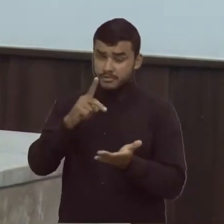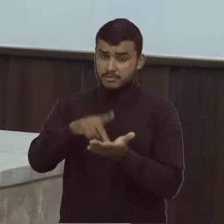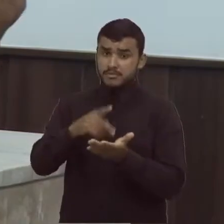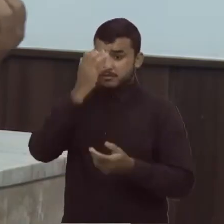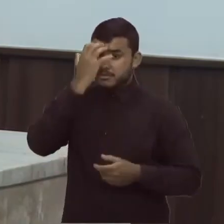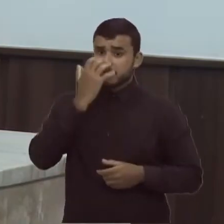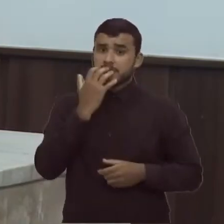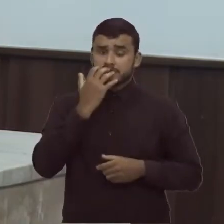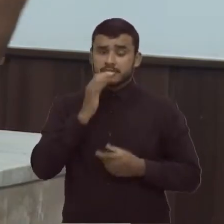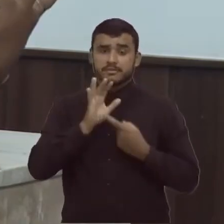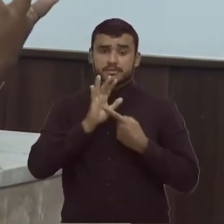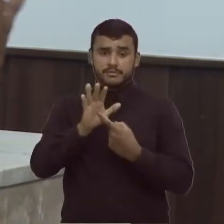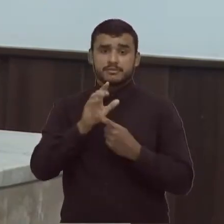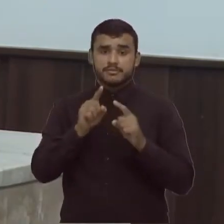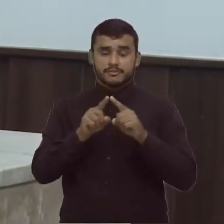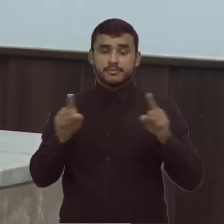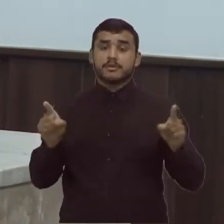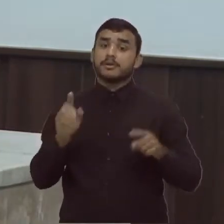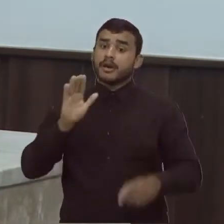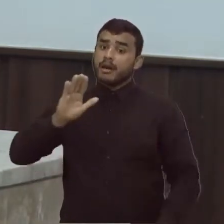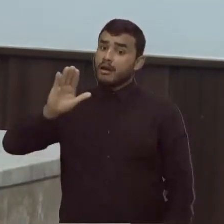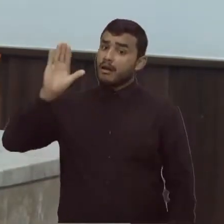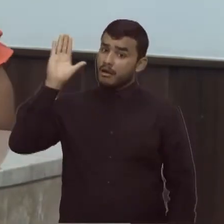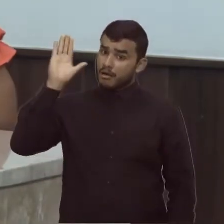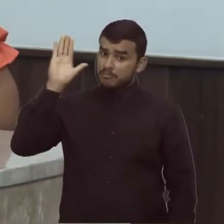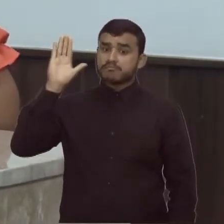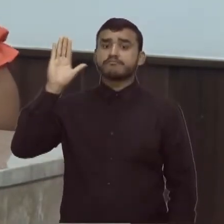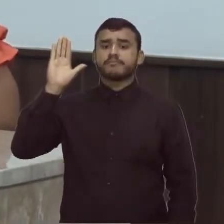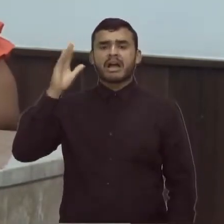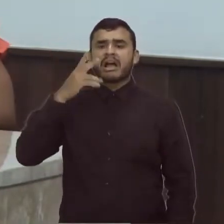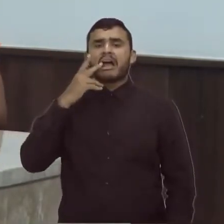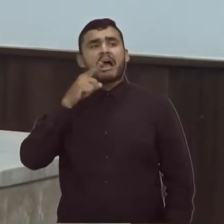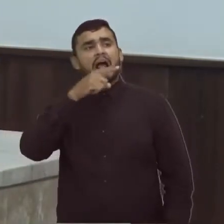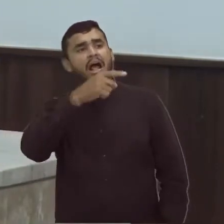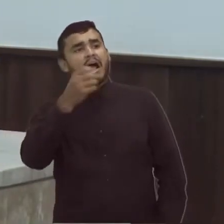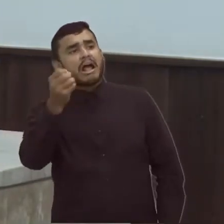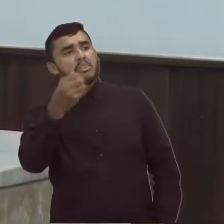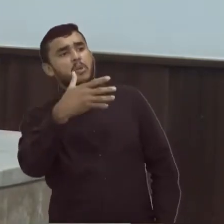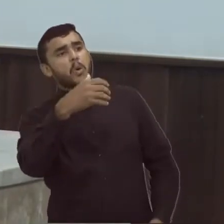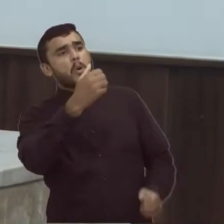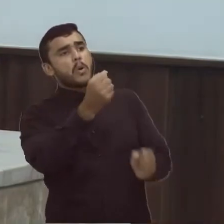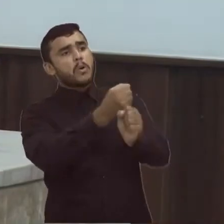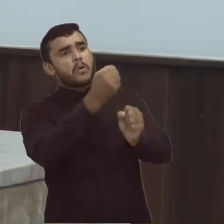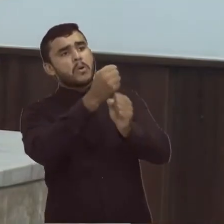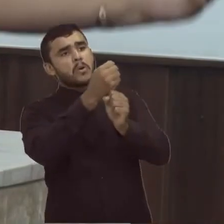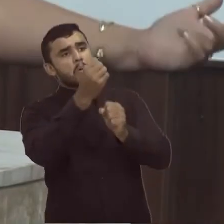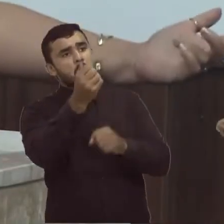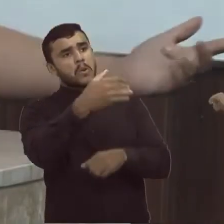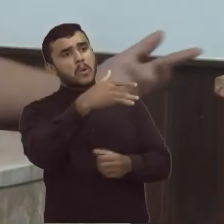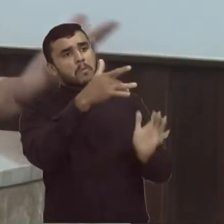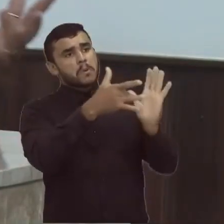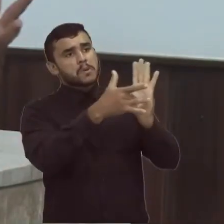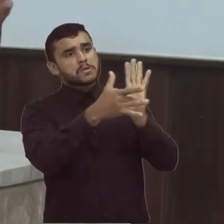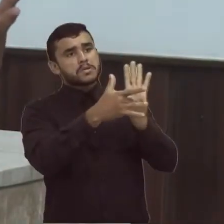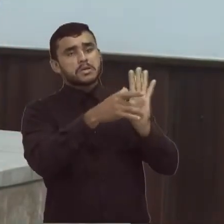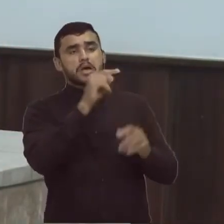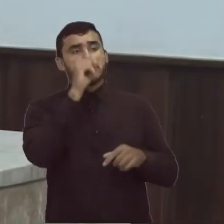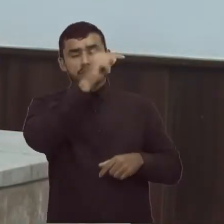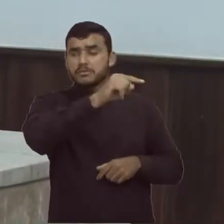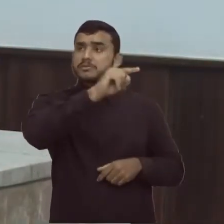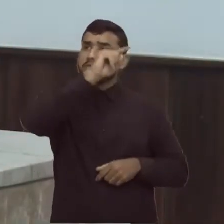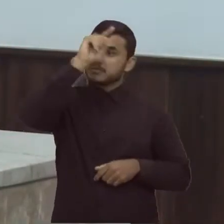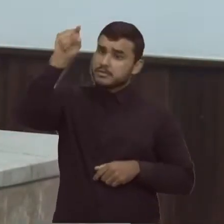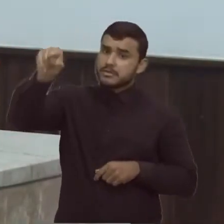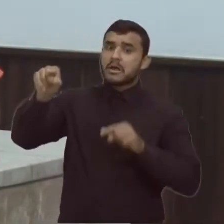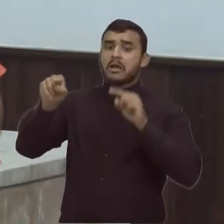tá mentindo para a população promessa ah porque tá construindo um posto de saúde tal Porque o posto de saúde tal ele tem tudo